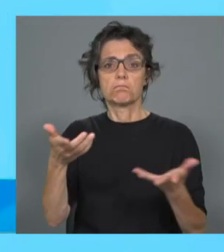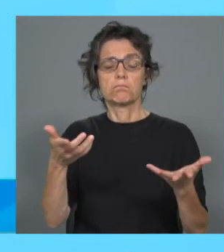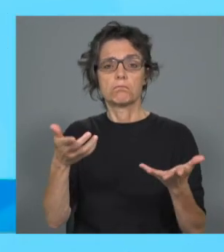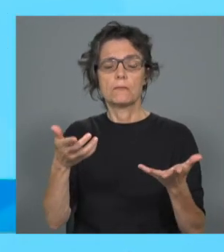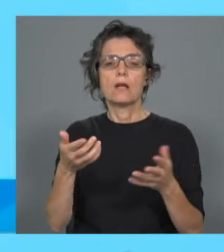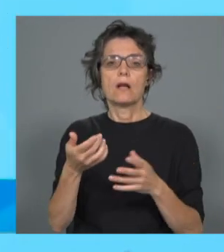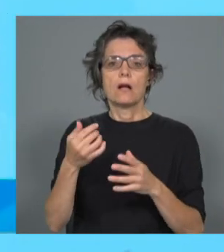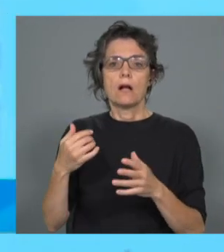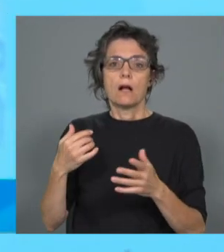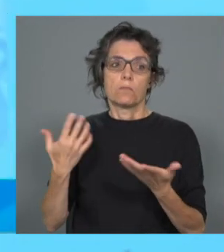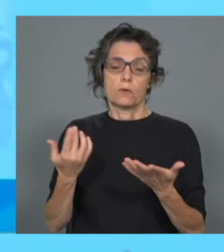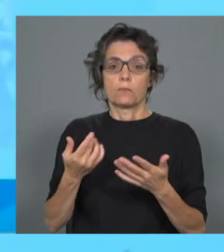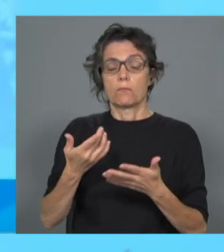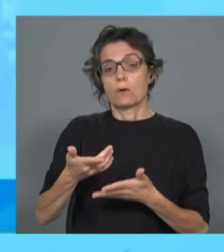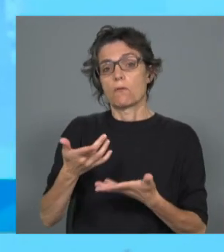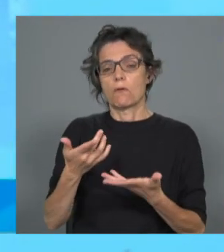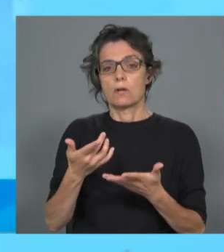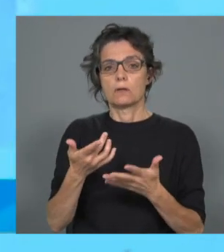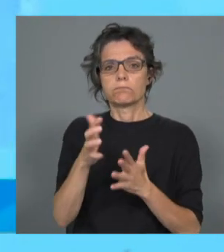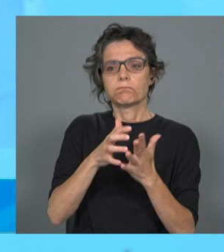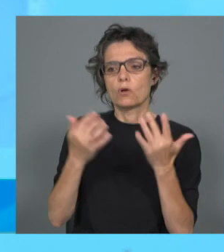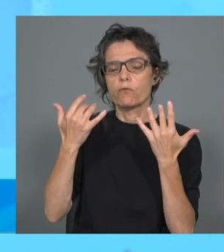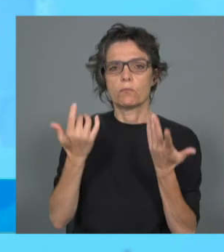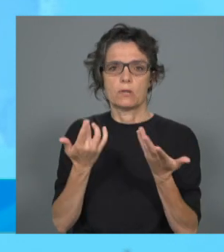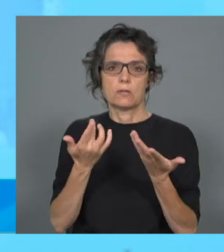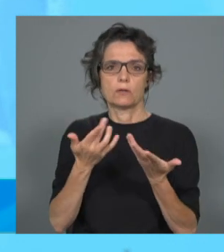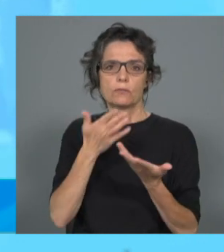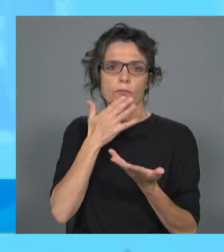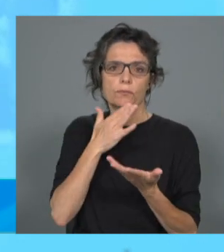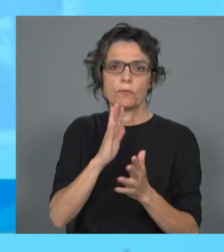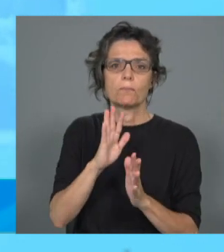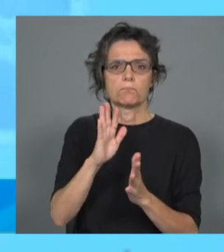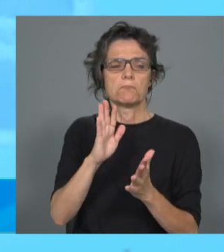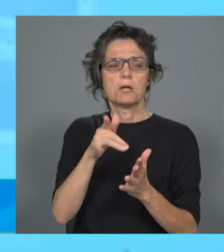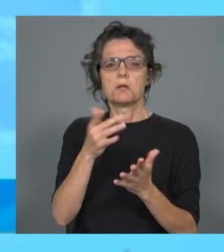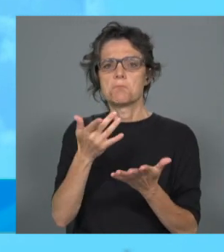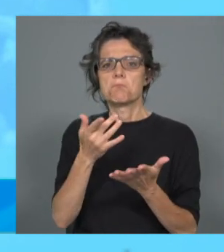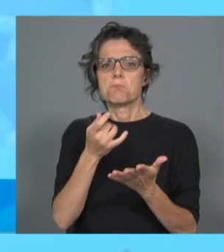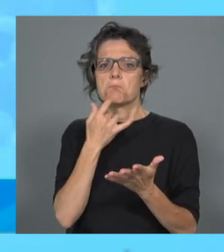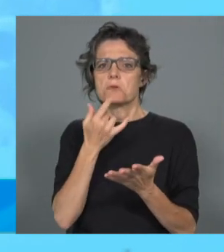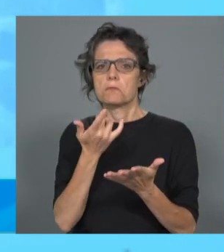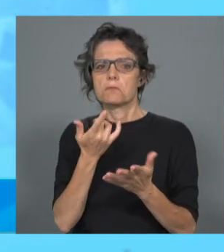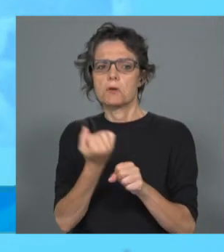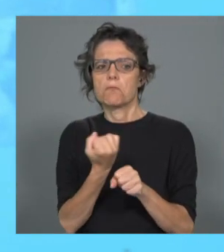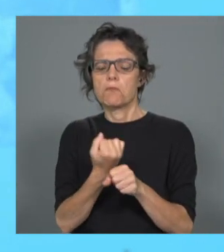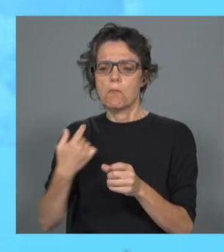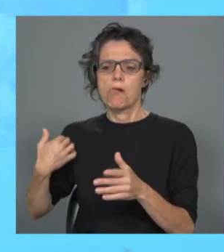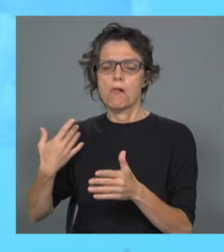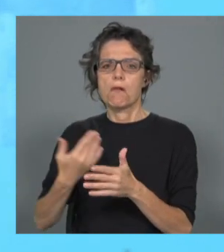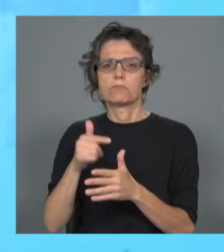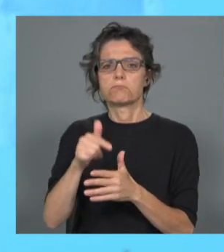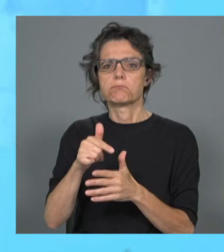dados relativamente escassos, mas suficientes para se perceber que houve um trabalho importante em